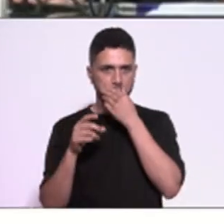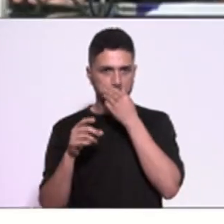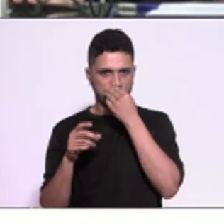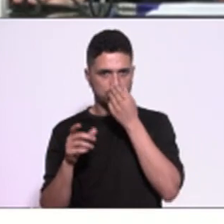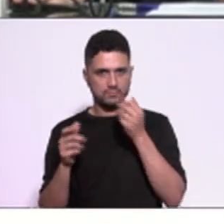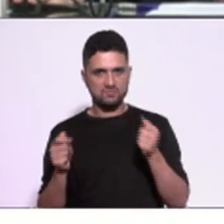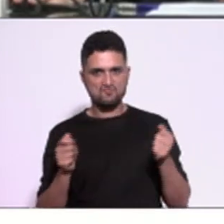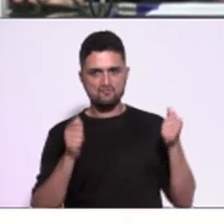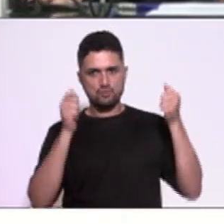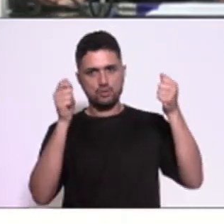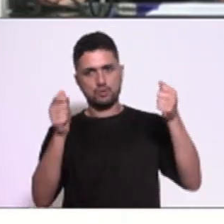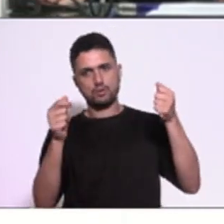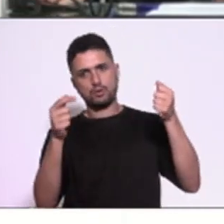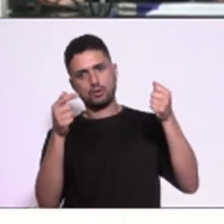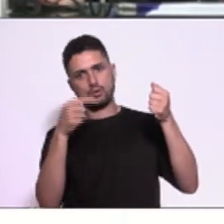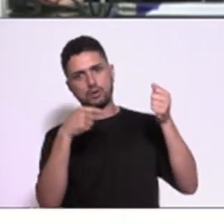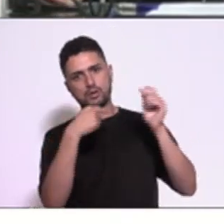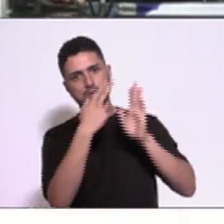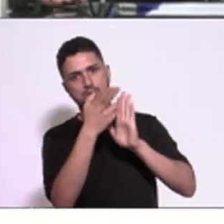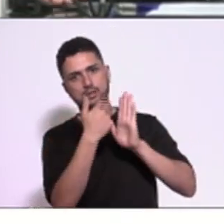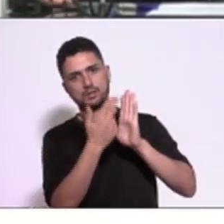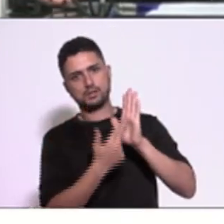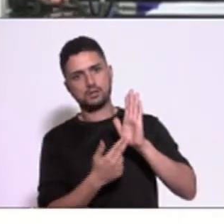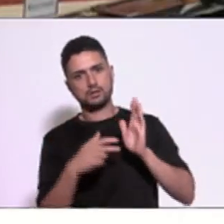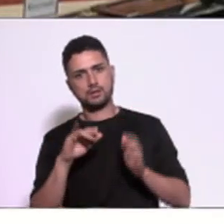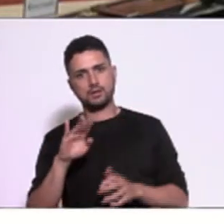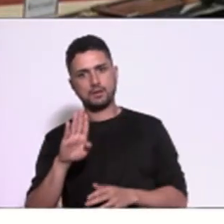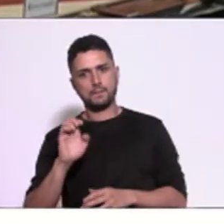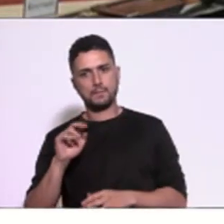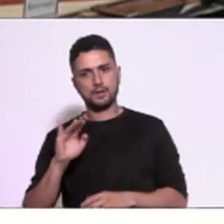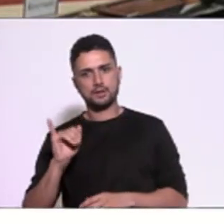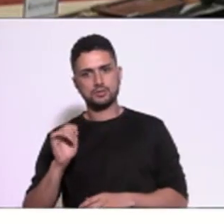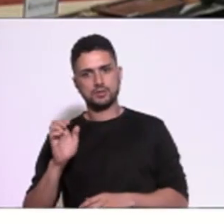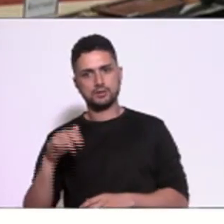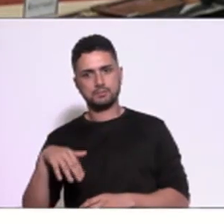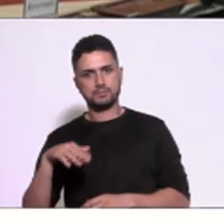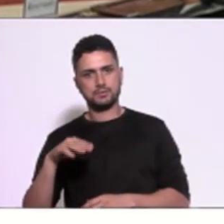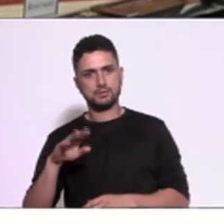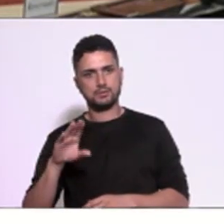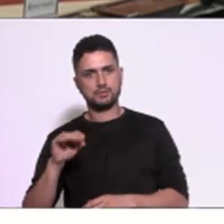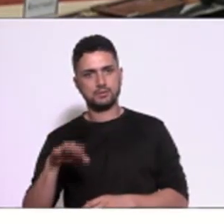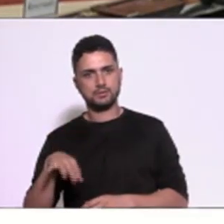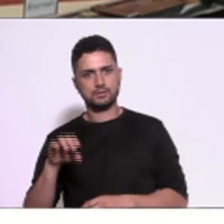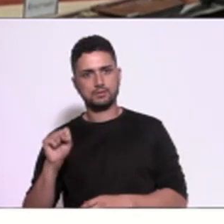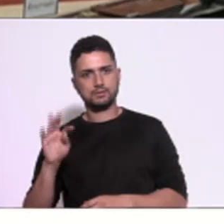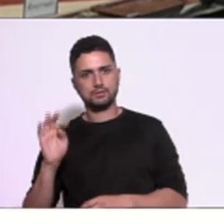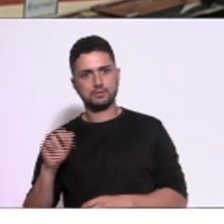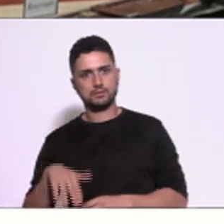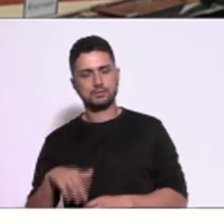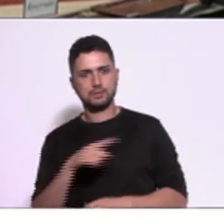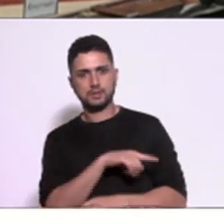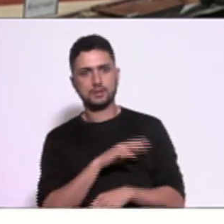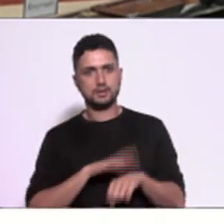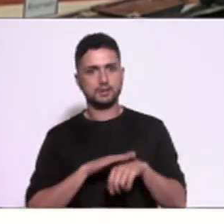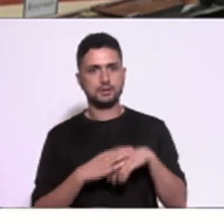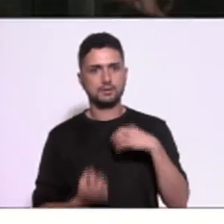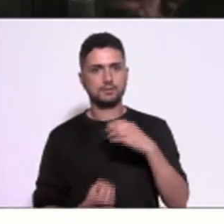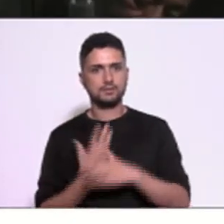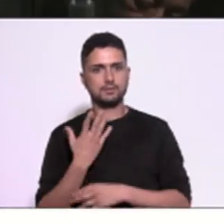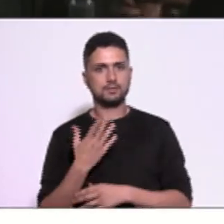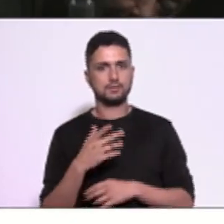da Igreja Positivista do Brasil, um quadro de Benjamin Constant Botelho de Magalhães, o fundador da nossa República